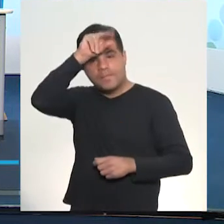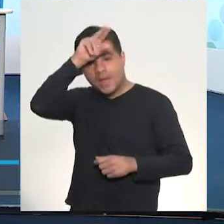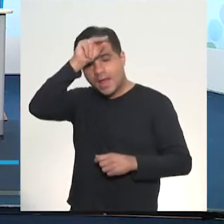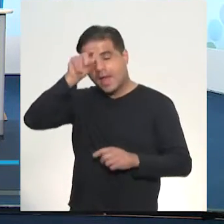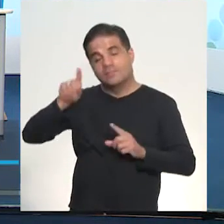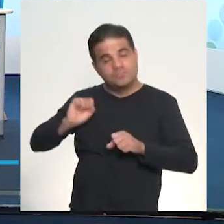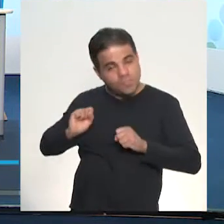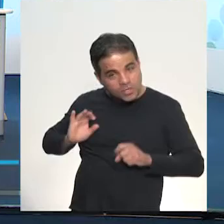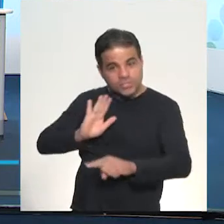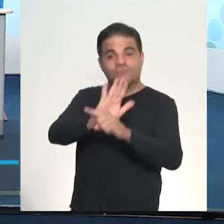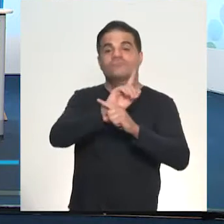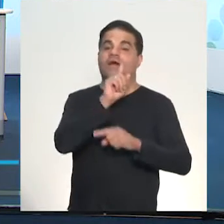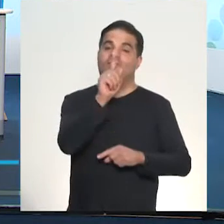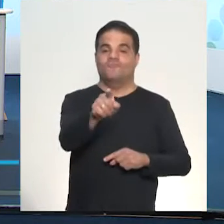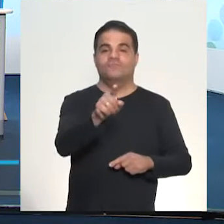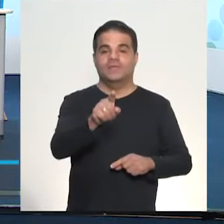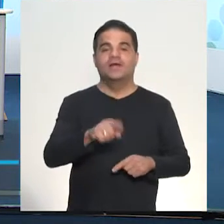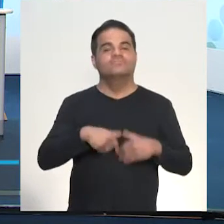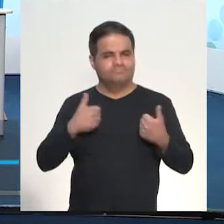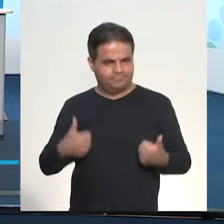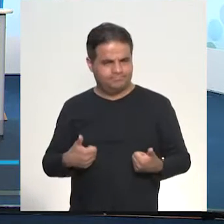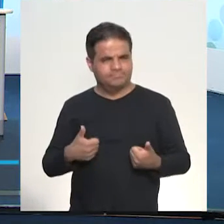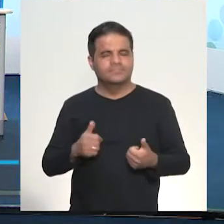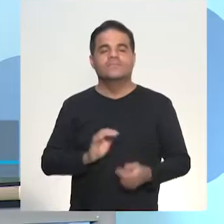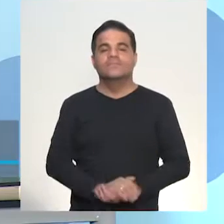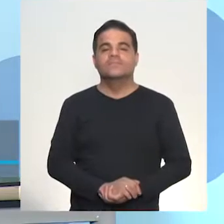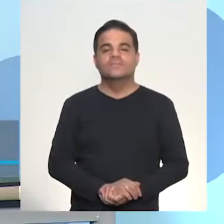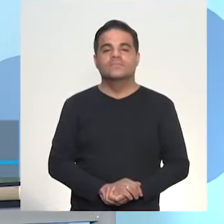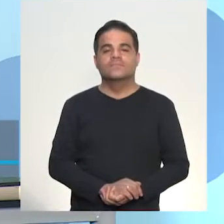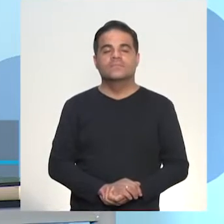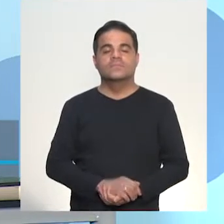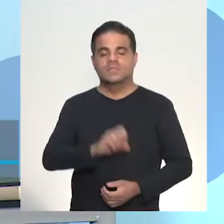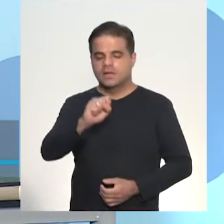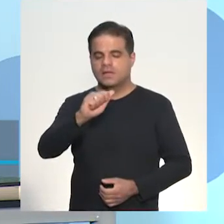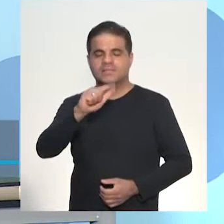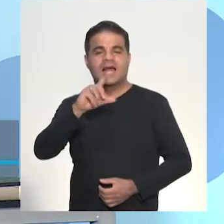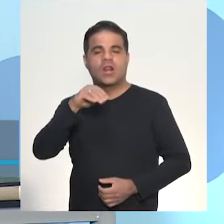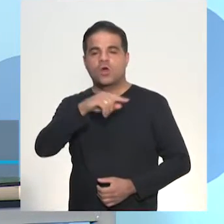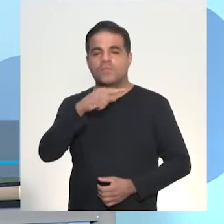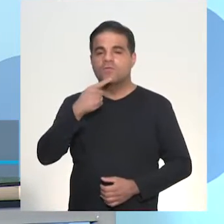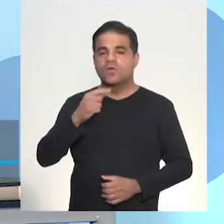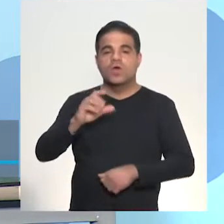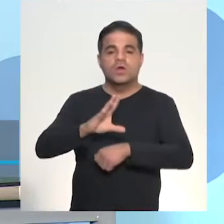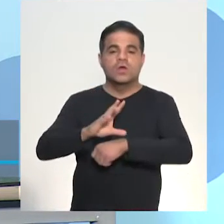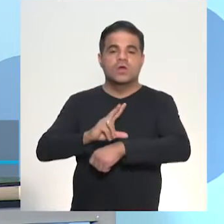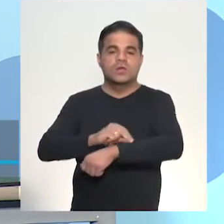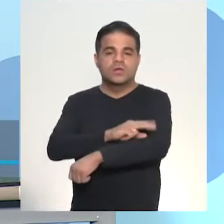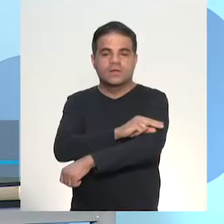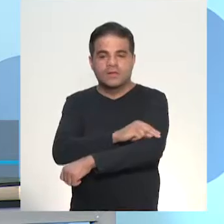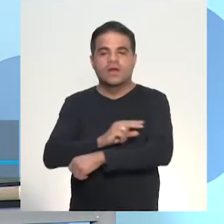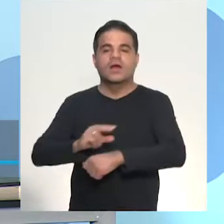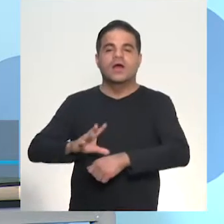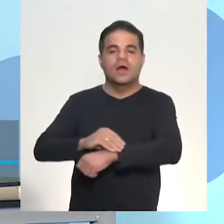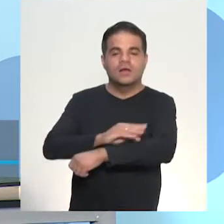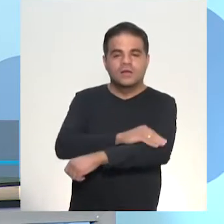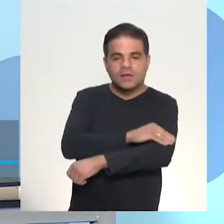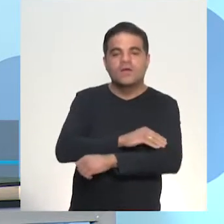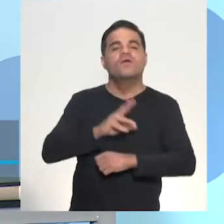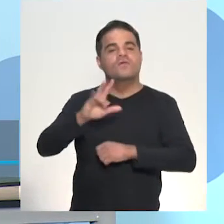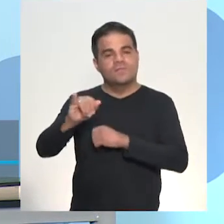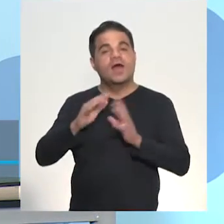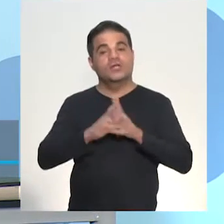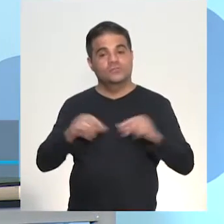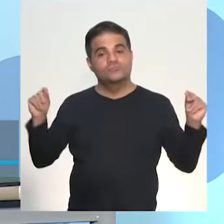ó. Tá? É isso. Aí, Então, o Salomão colocou assim, os sapos, brother, vão sumir. O